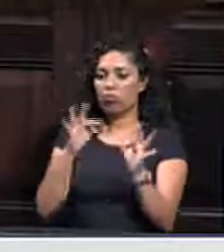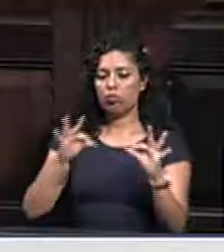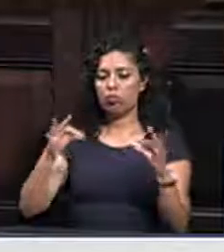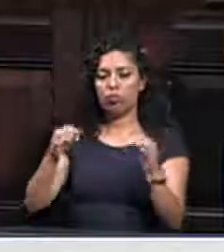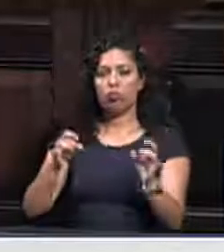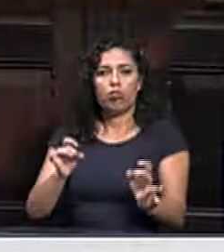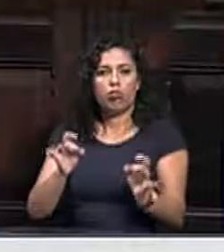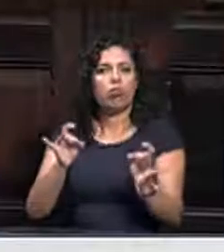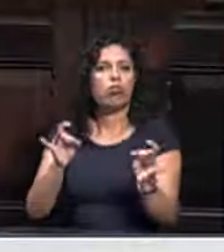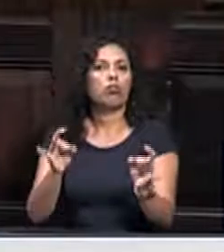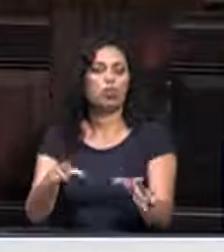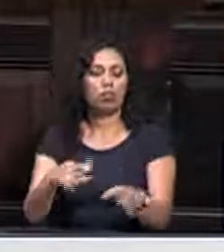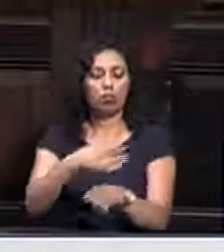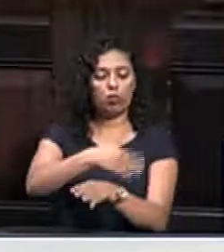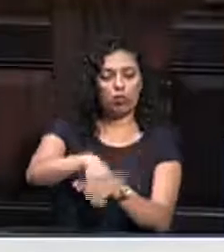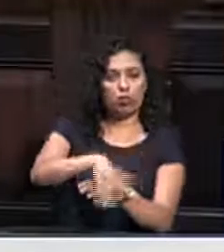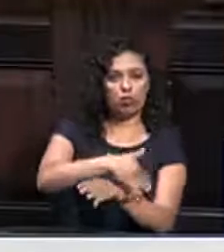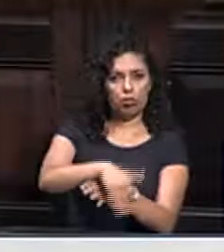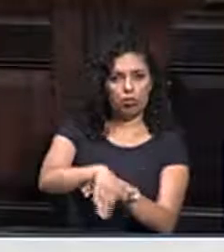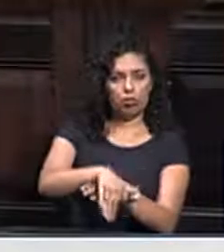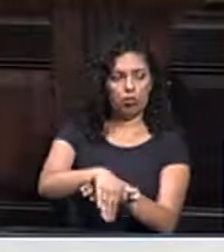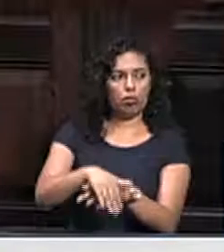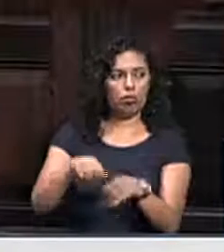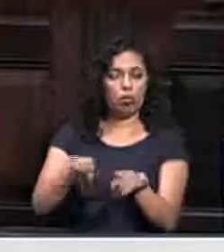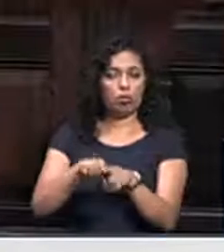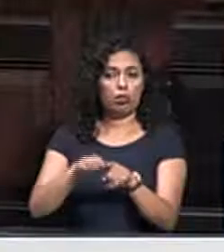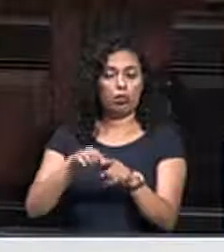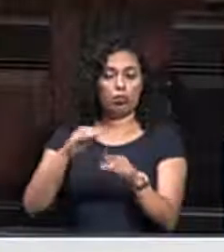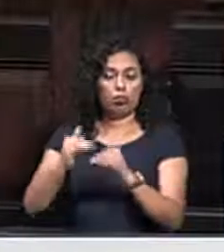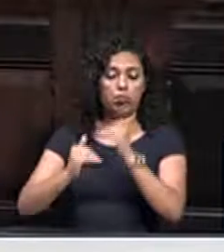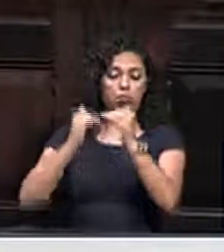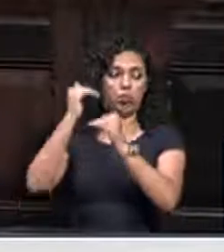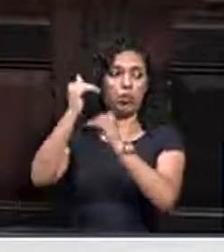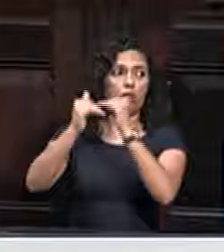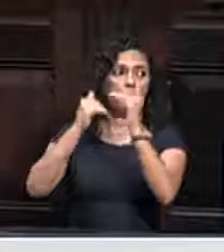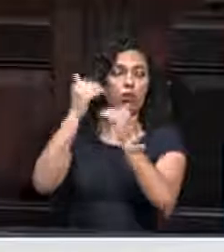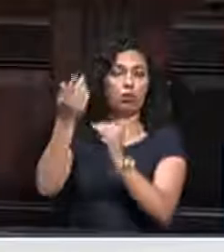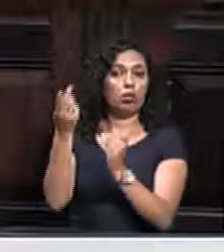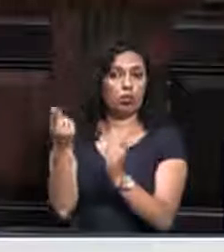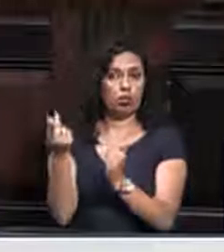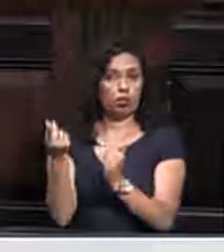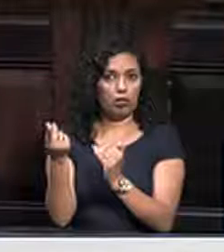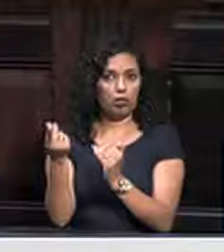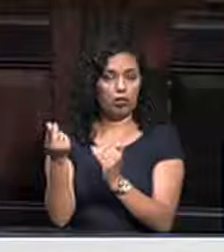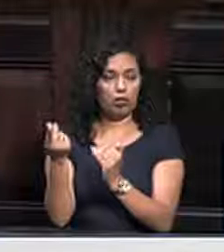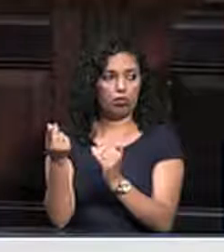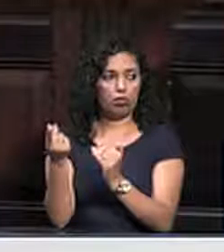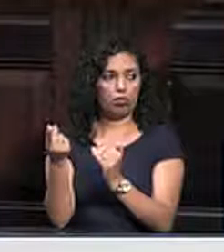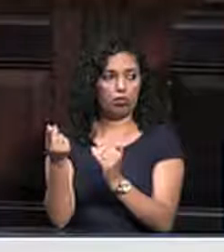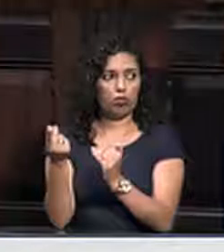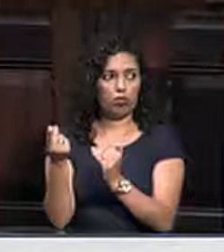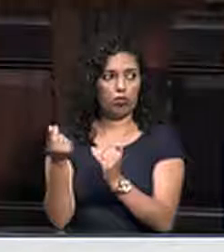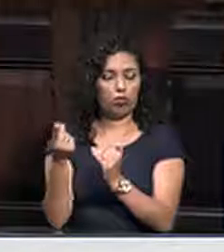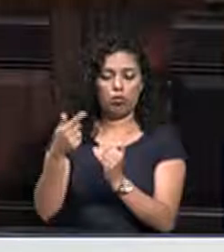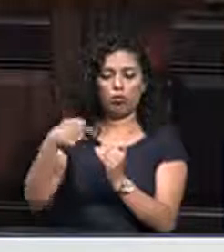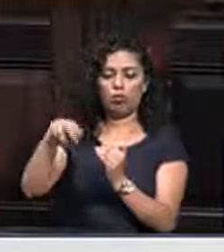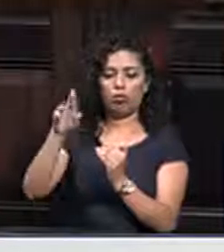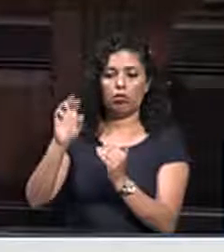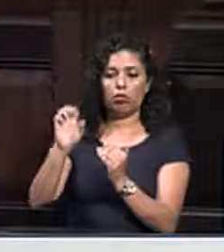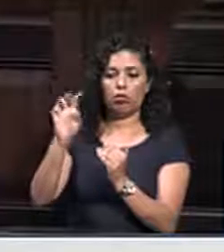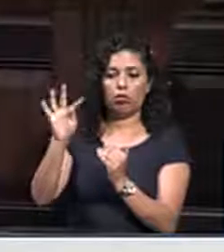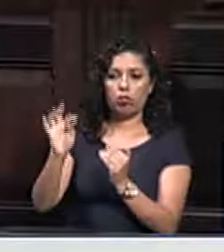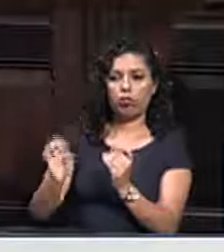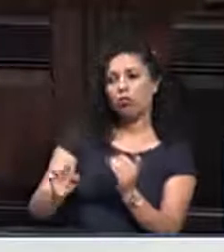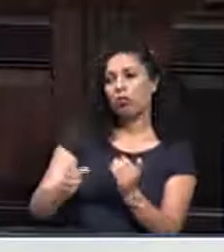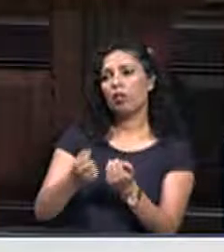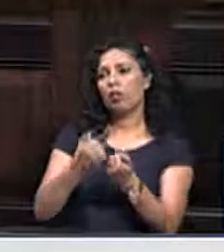nas principais rodovias, o que aumenta muito o valor do frete e dificulta